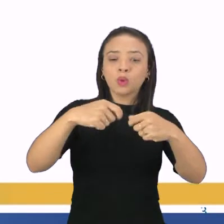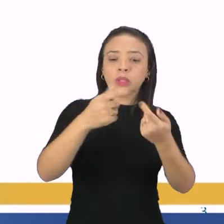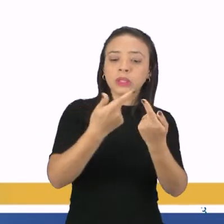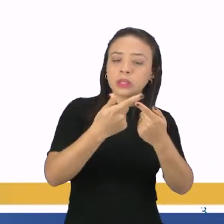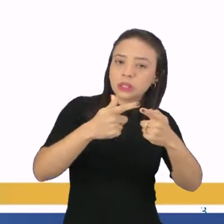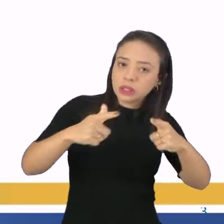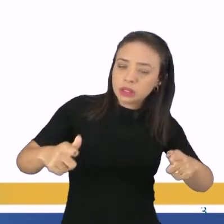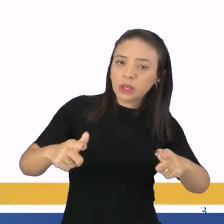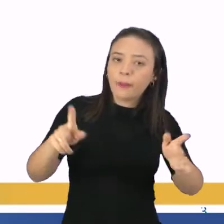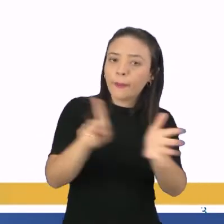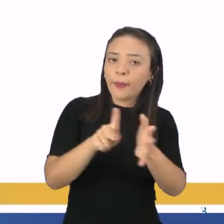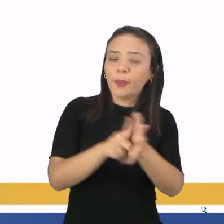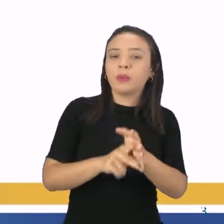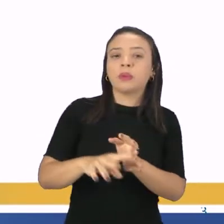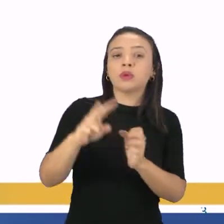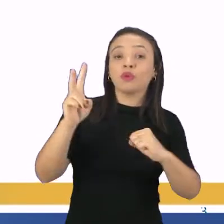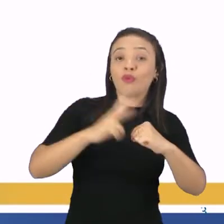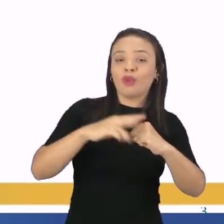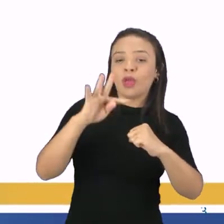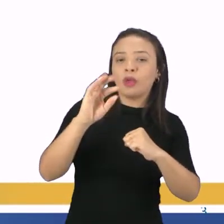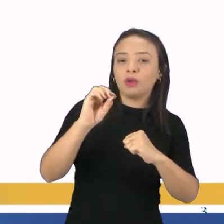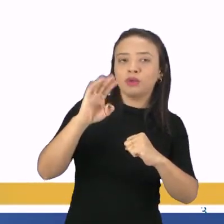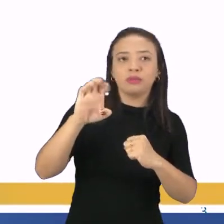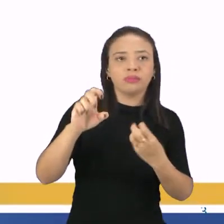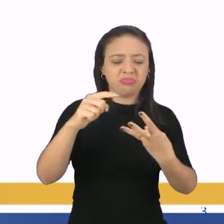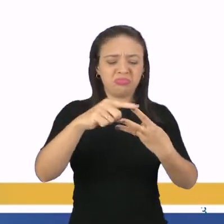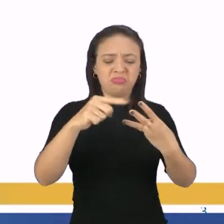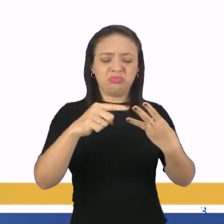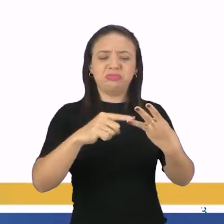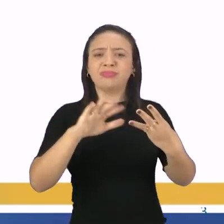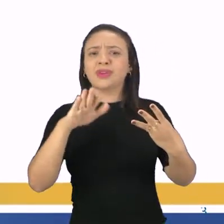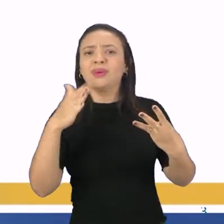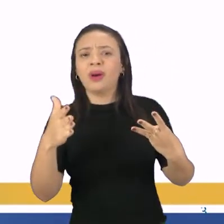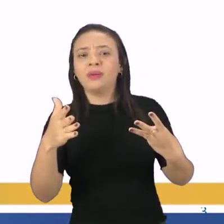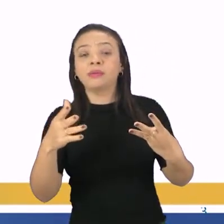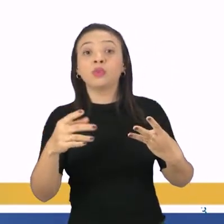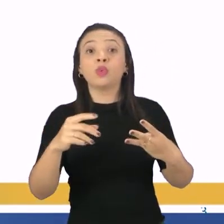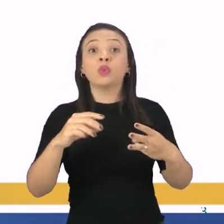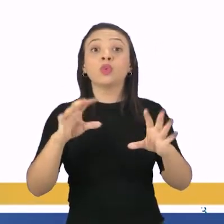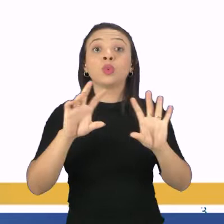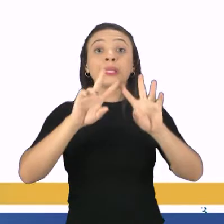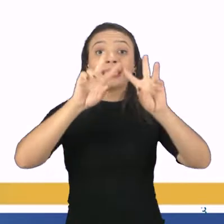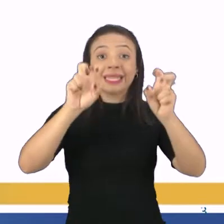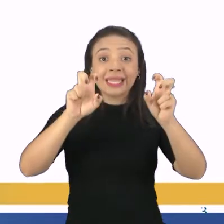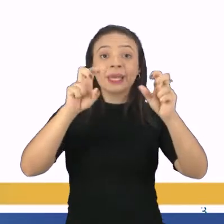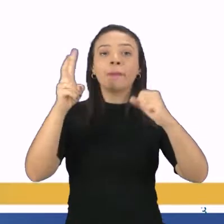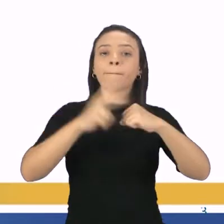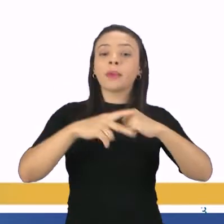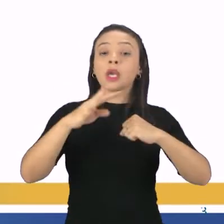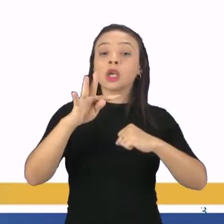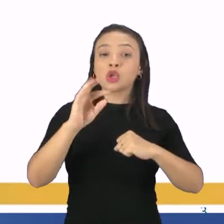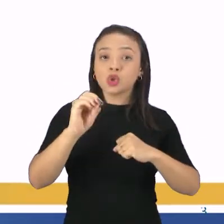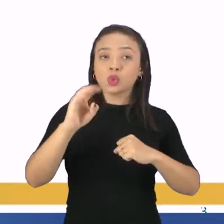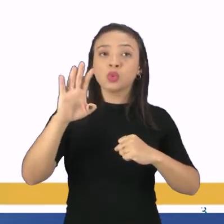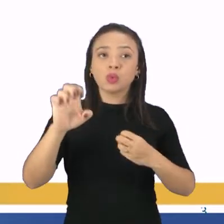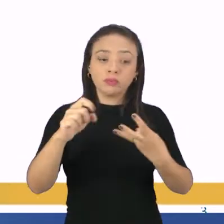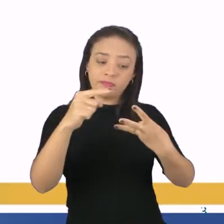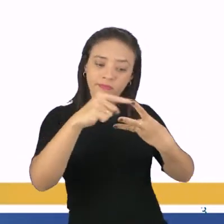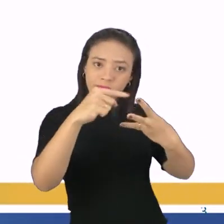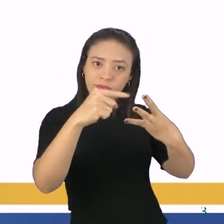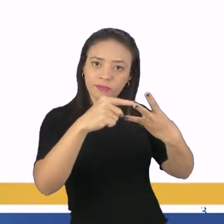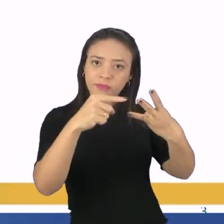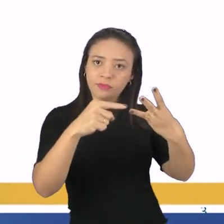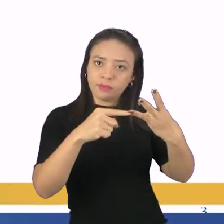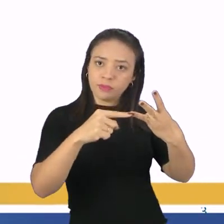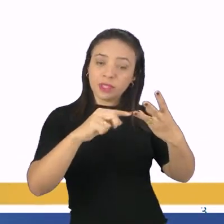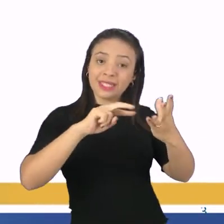então a gente está falando de quê mesmo? A gente está falando de verbo to be, de am, de is ou de are? De verbo to be. Am, is e are